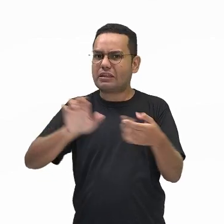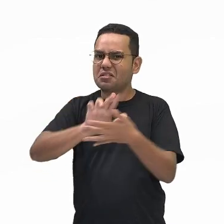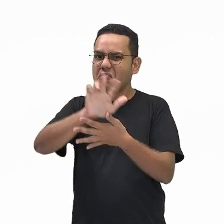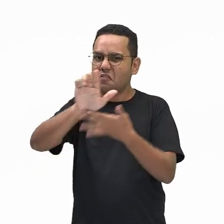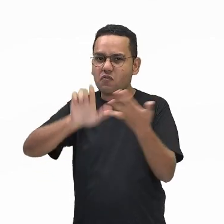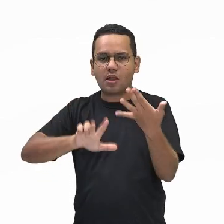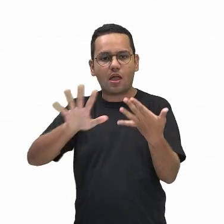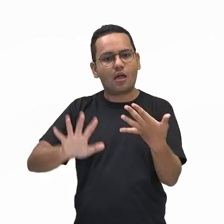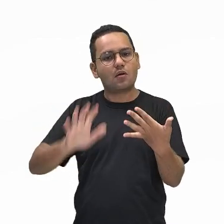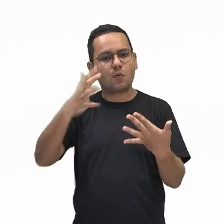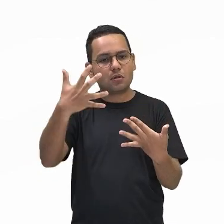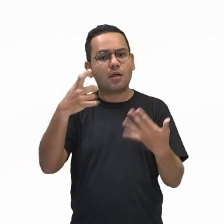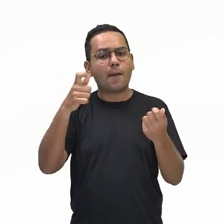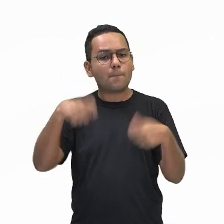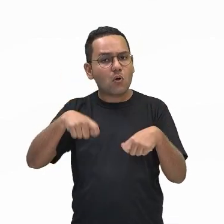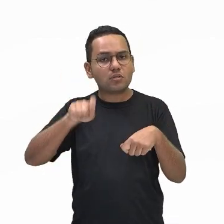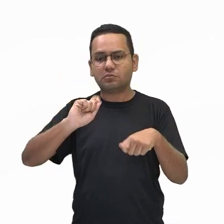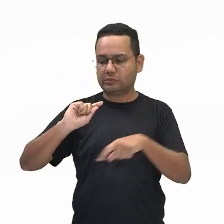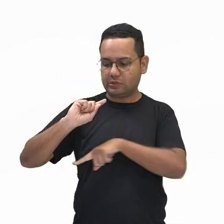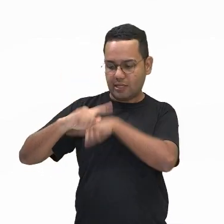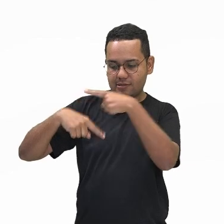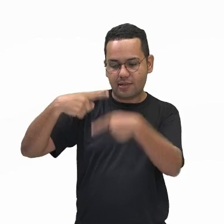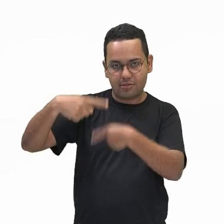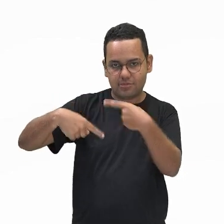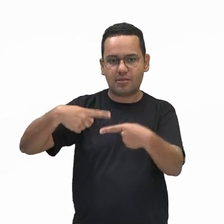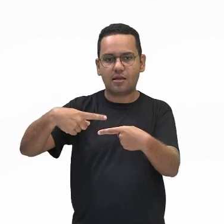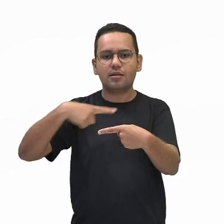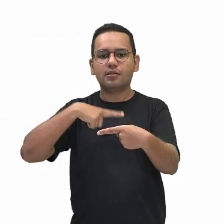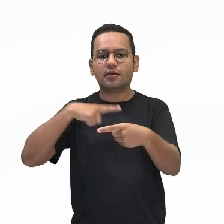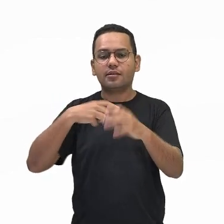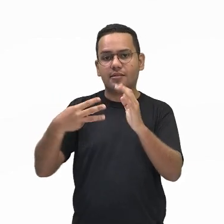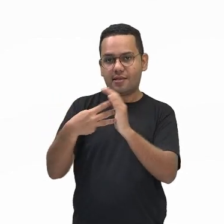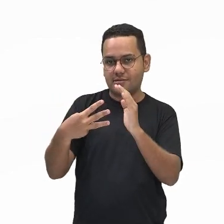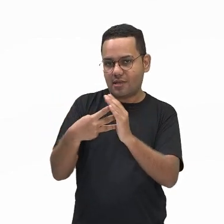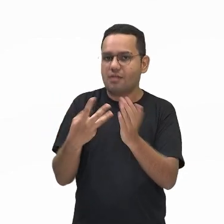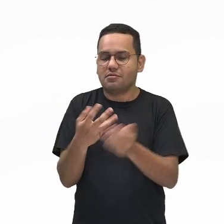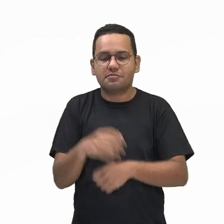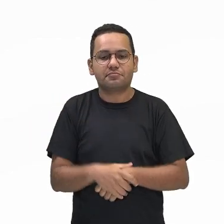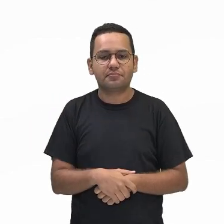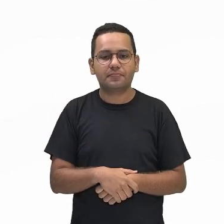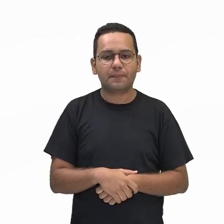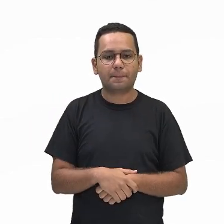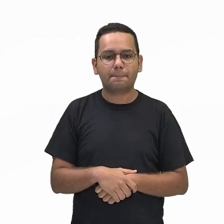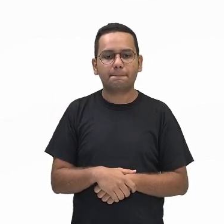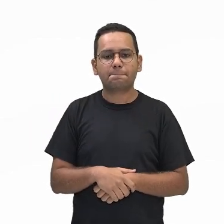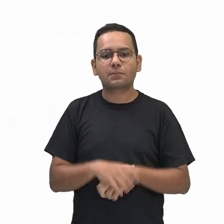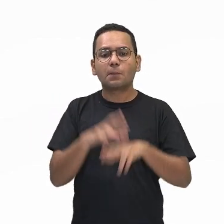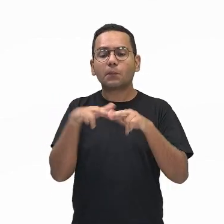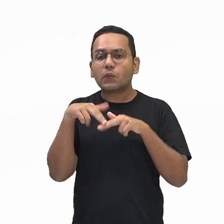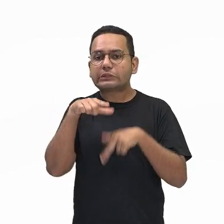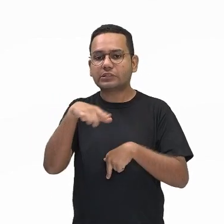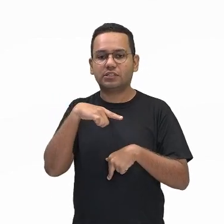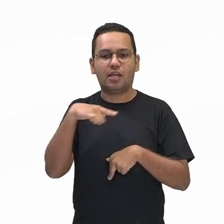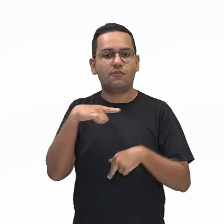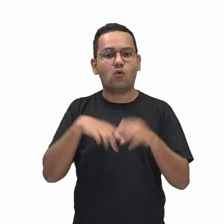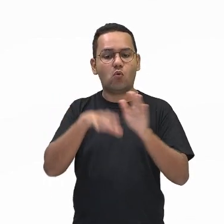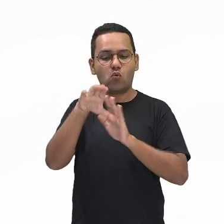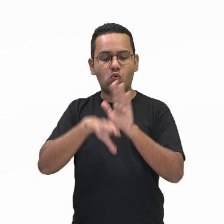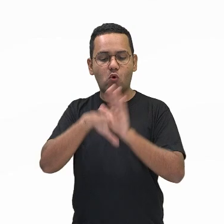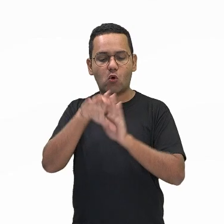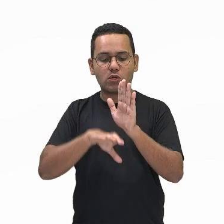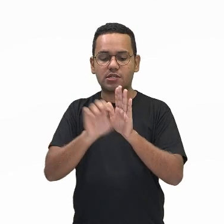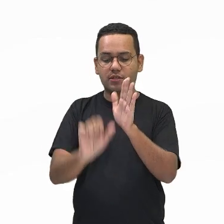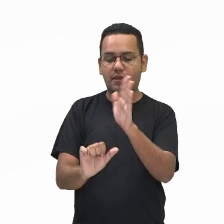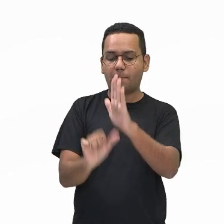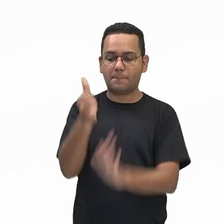fatores que eram herdados dos descendentes por meio das células reprodutivas. E por isso ele formulou um conceito conhecido como